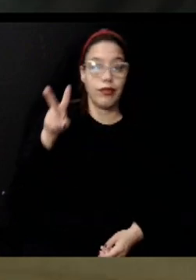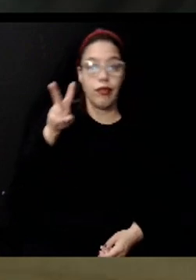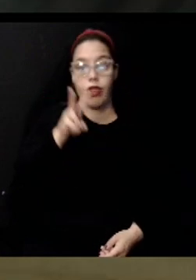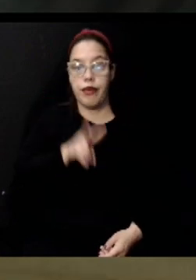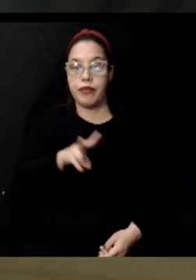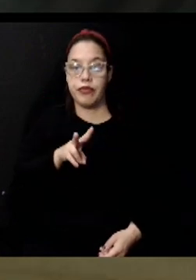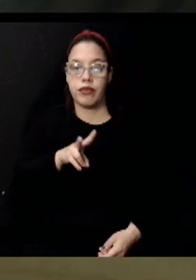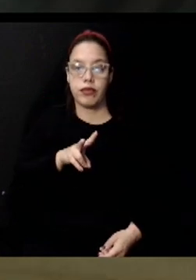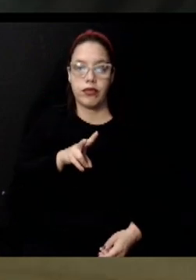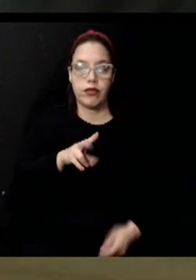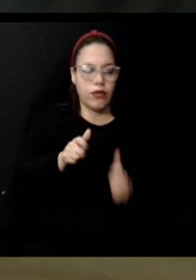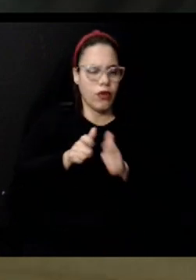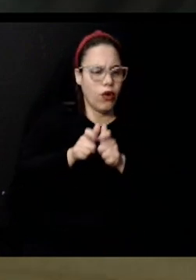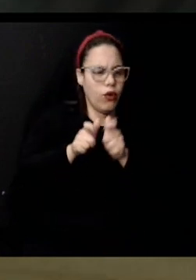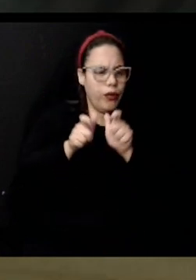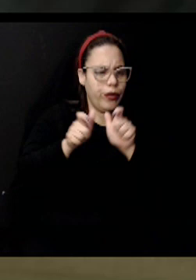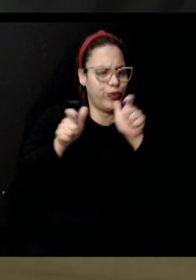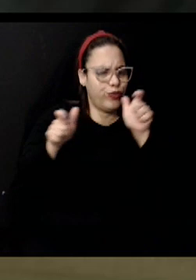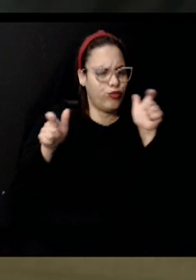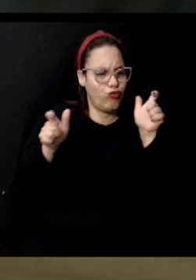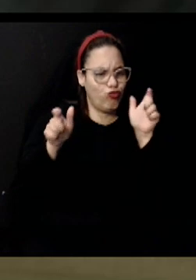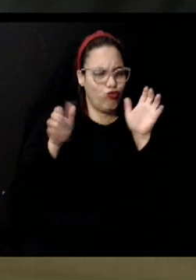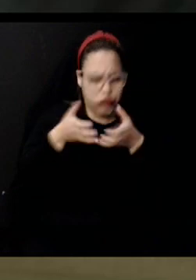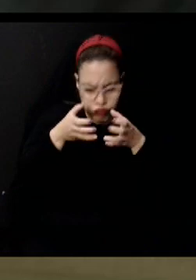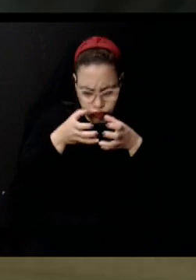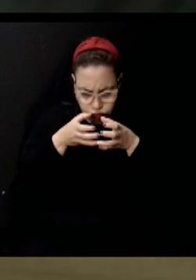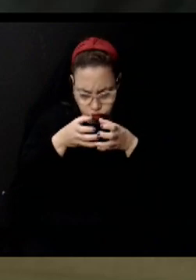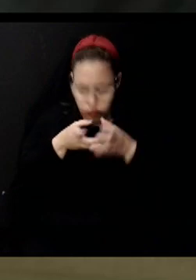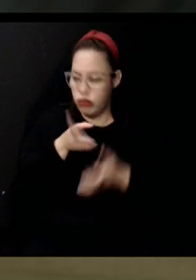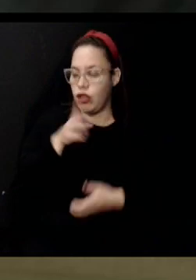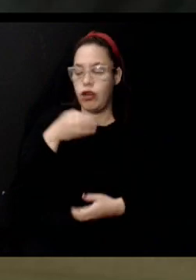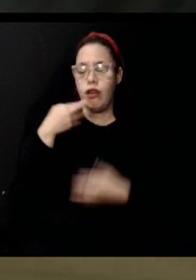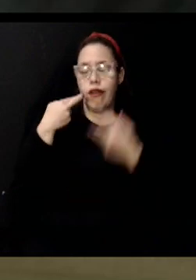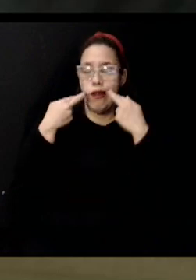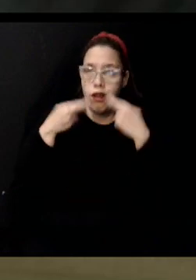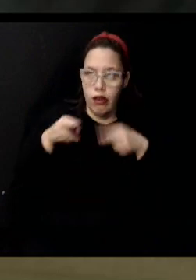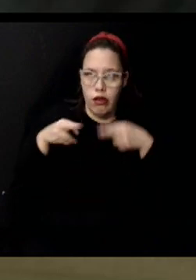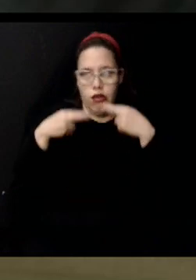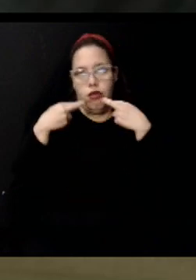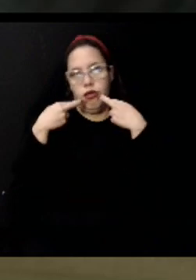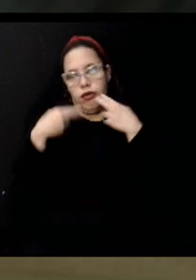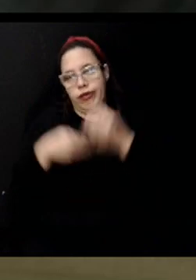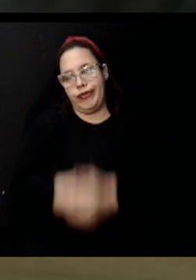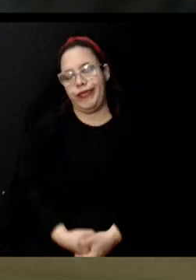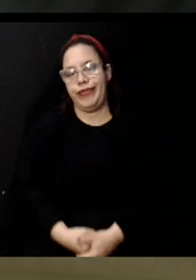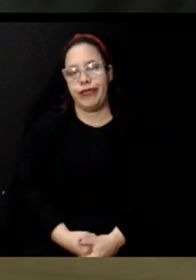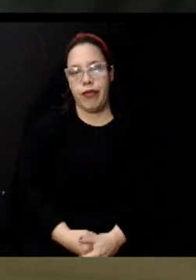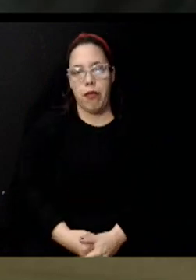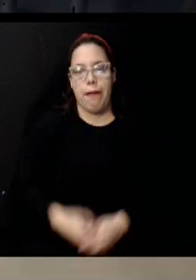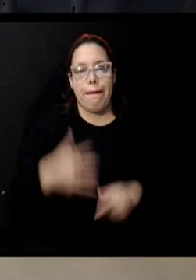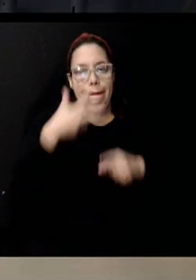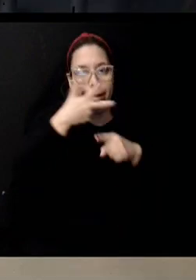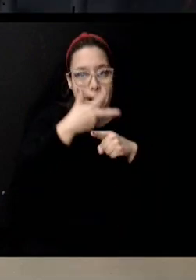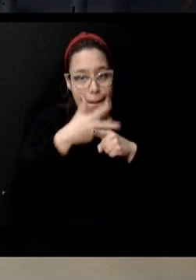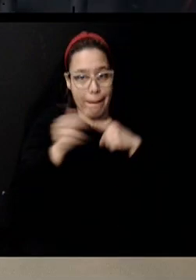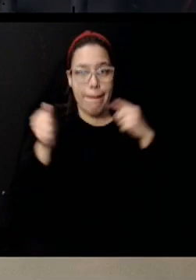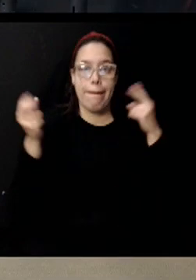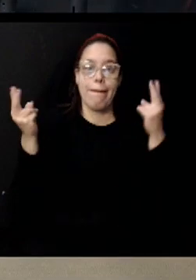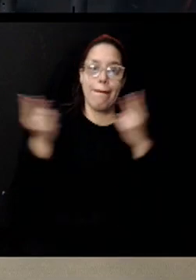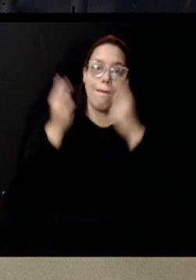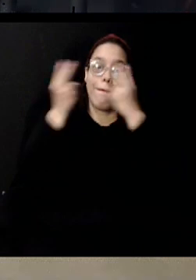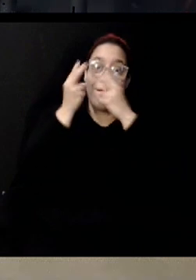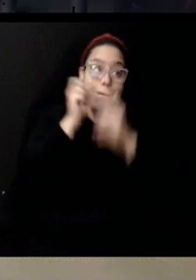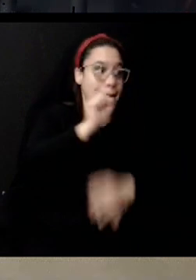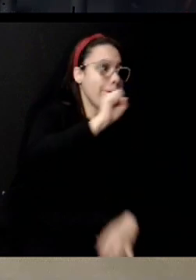macro, ao invés de uma visão micro e reclamar de tudo que acontece, comemorar as pequenas As vitórias. pequenas Sim, vitórias de você estar